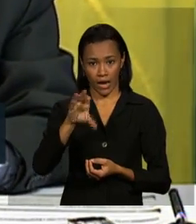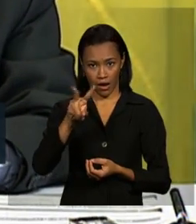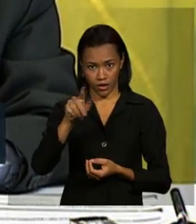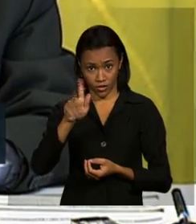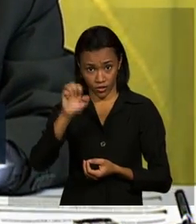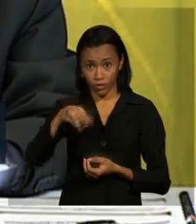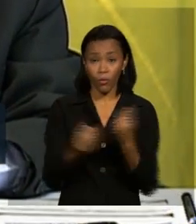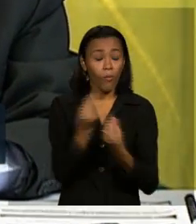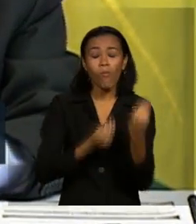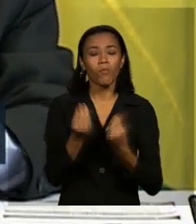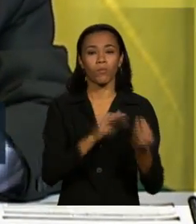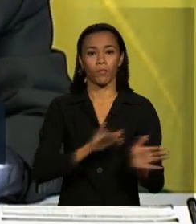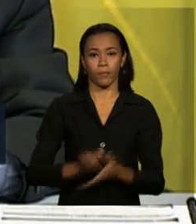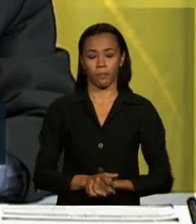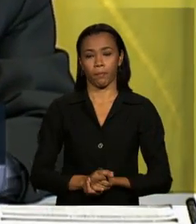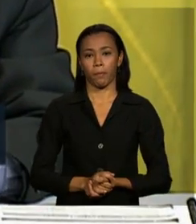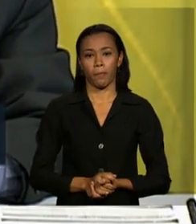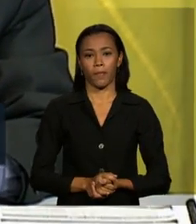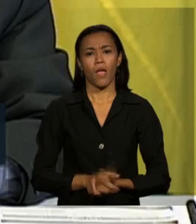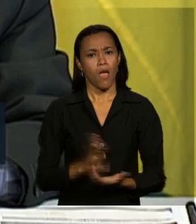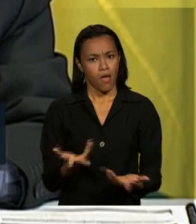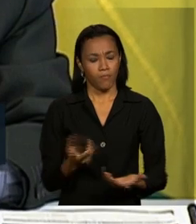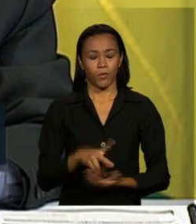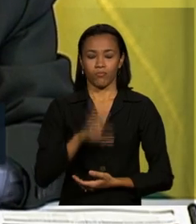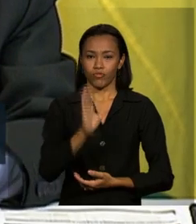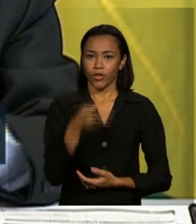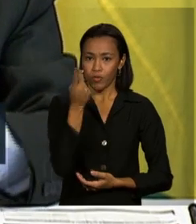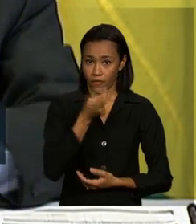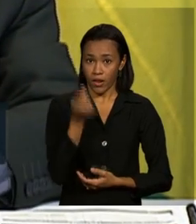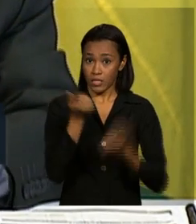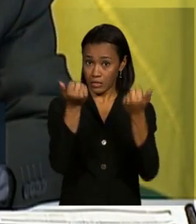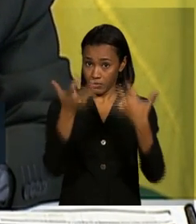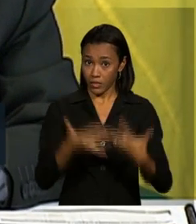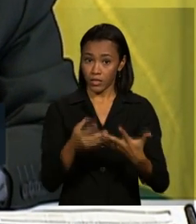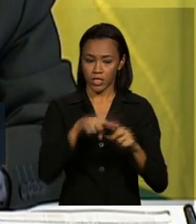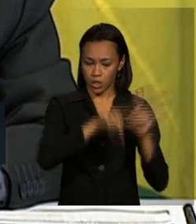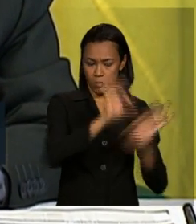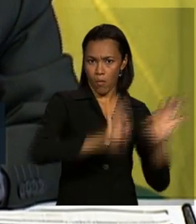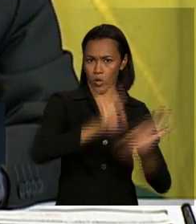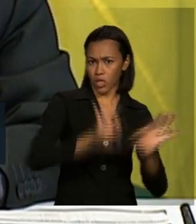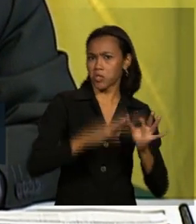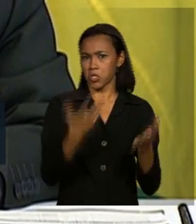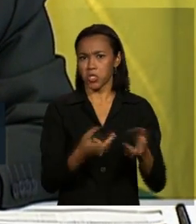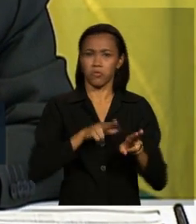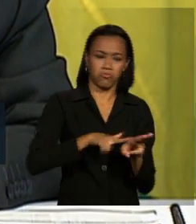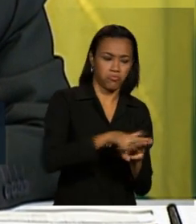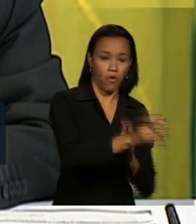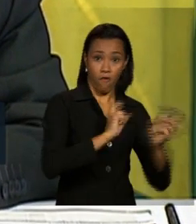Assim na verdade quando nós falamos desses projetos sejam